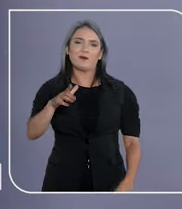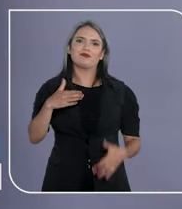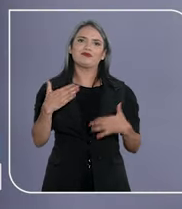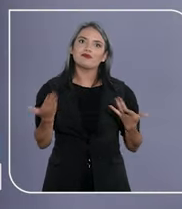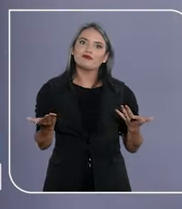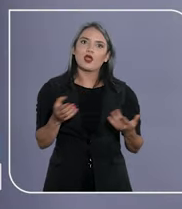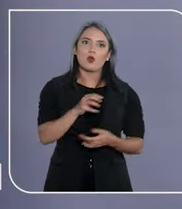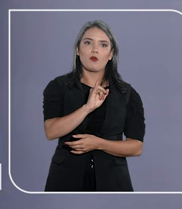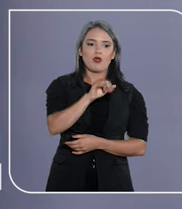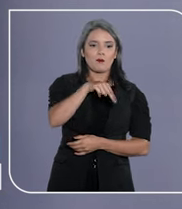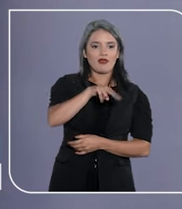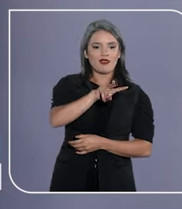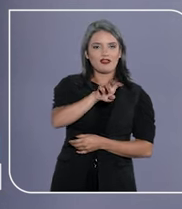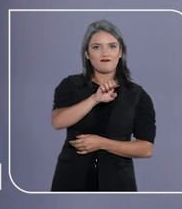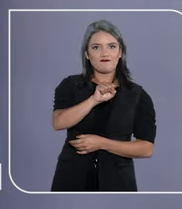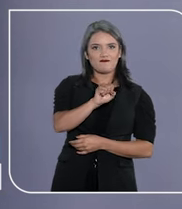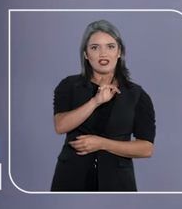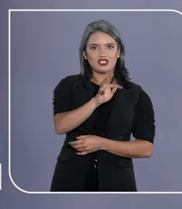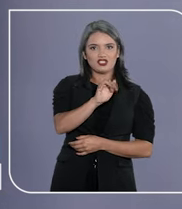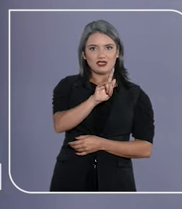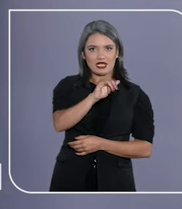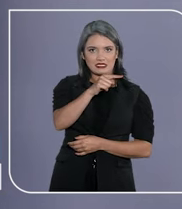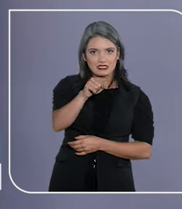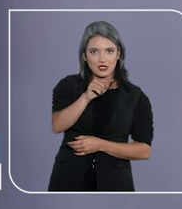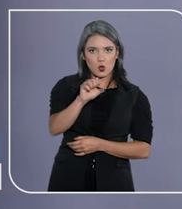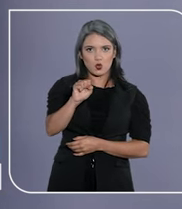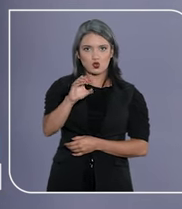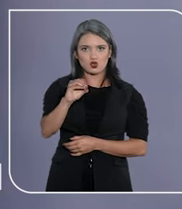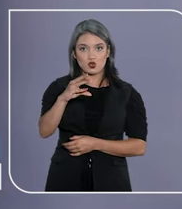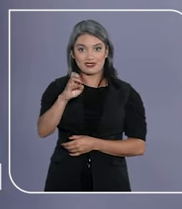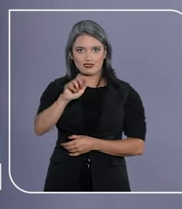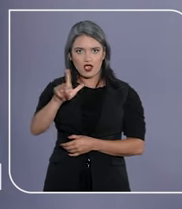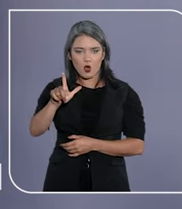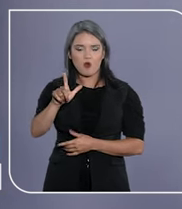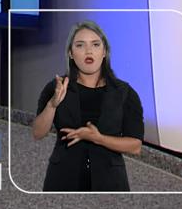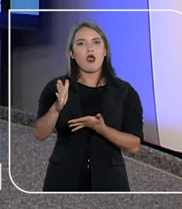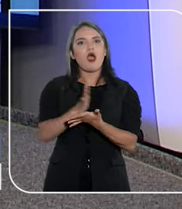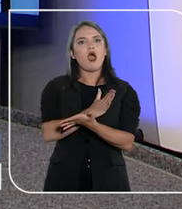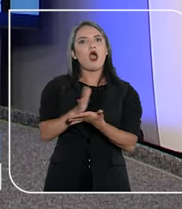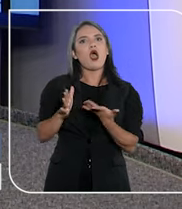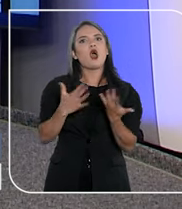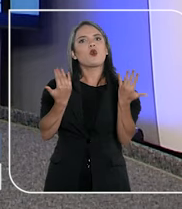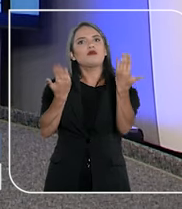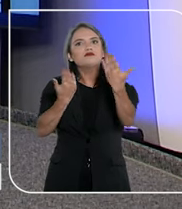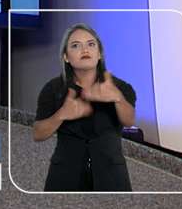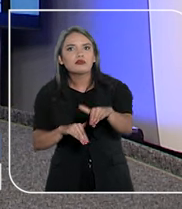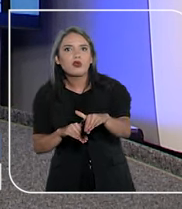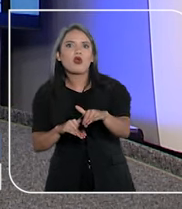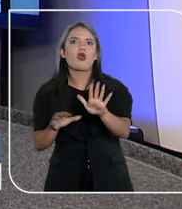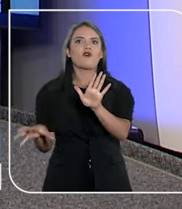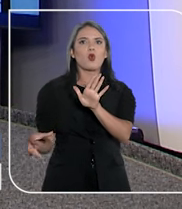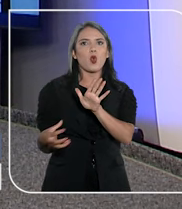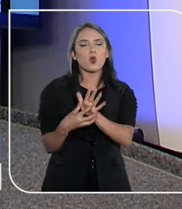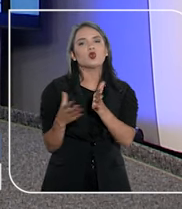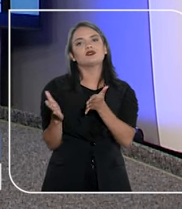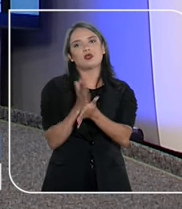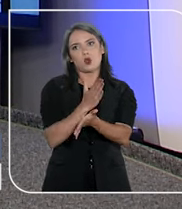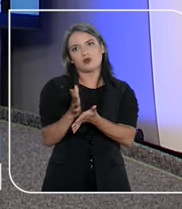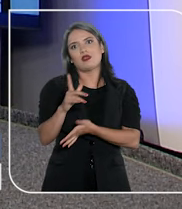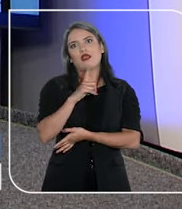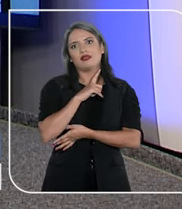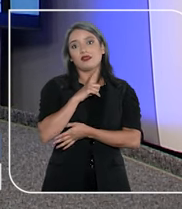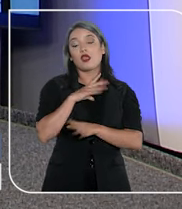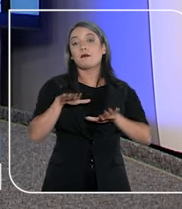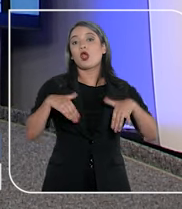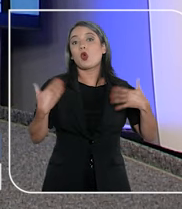é exigida em alguns certames públicos, né? E quais são, então, as balizas já consolidadas para as